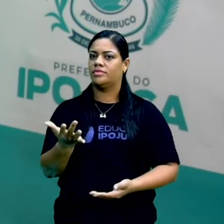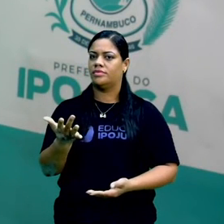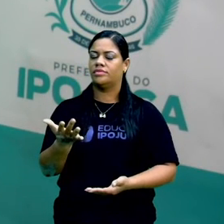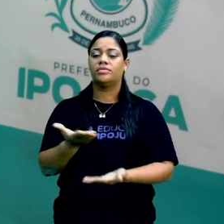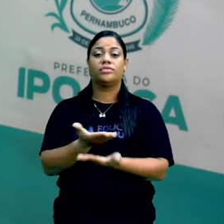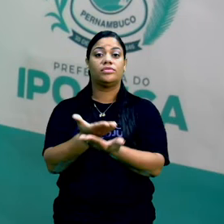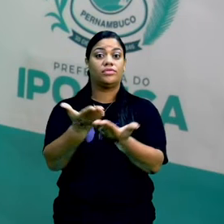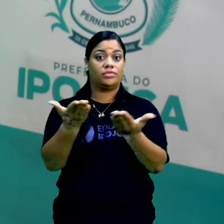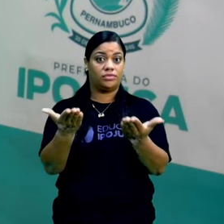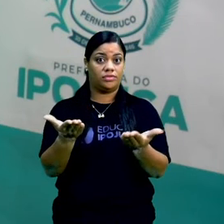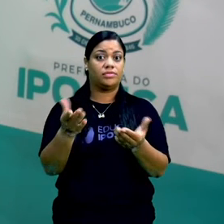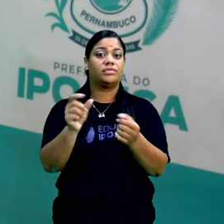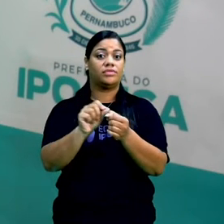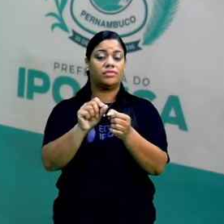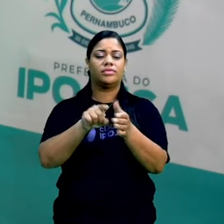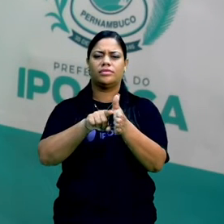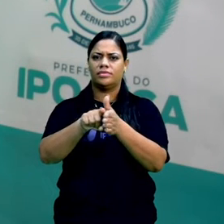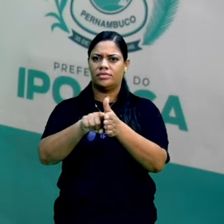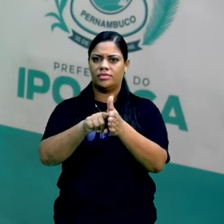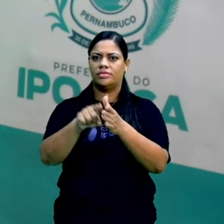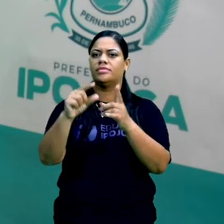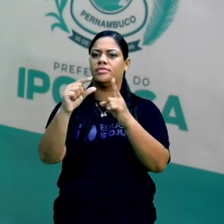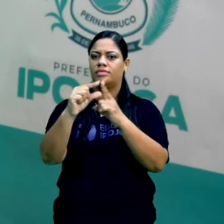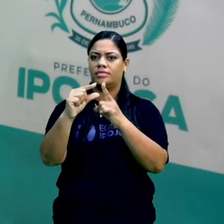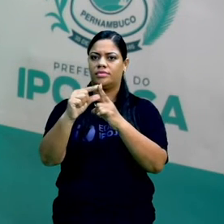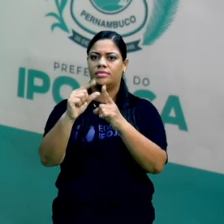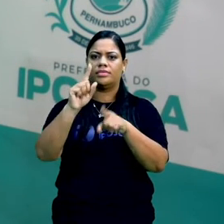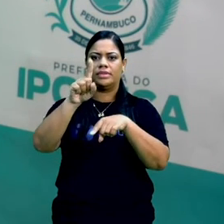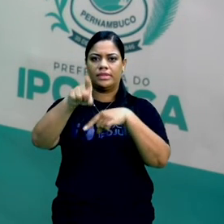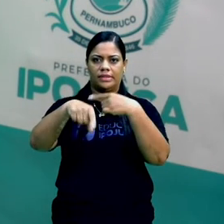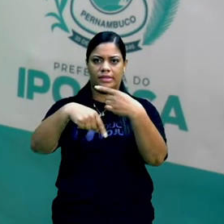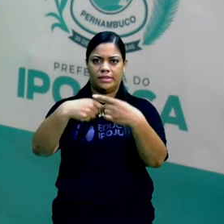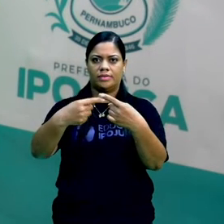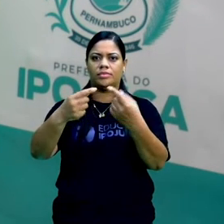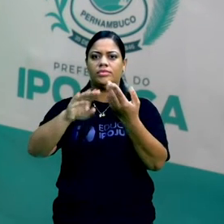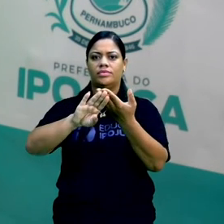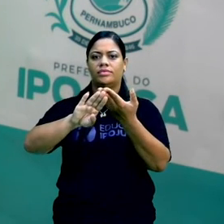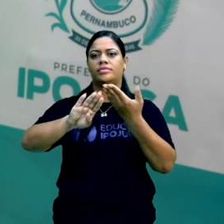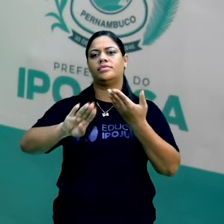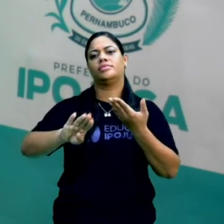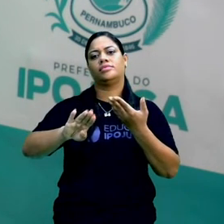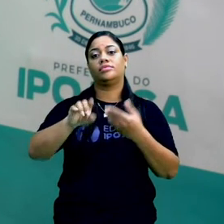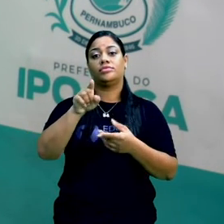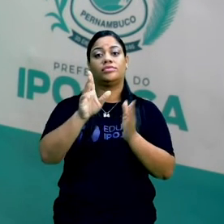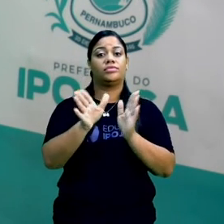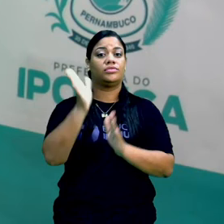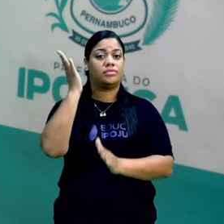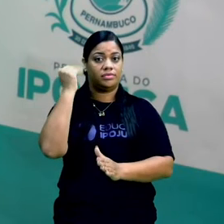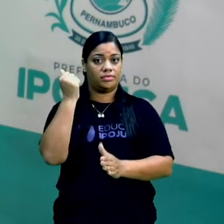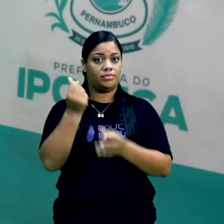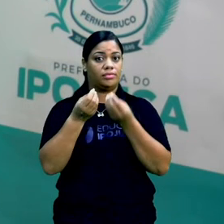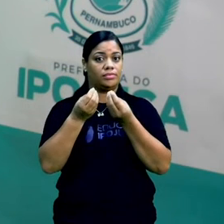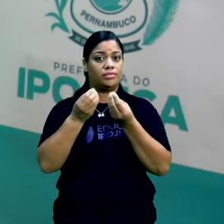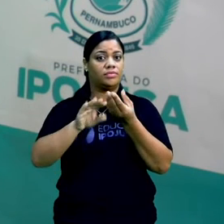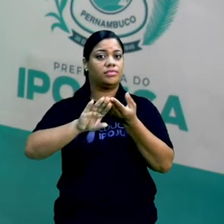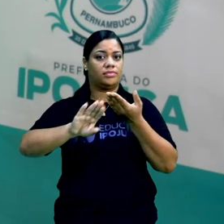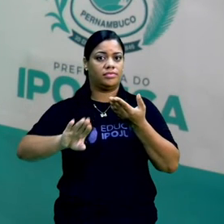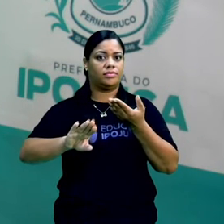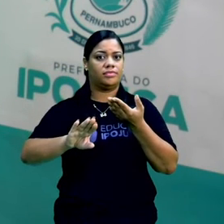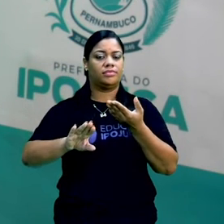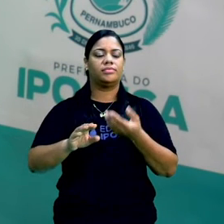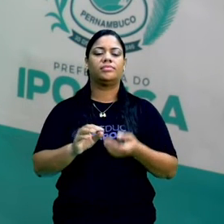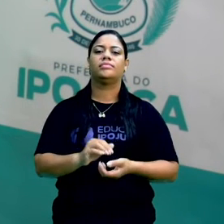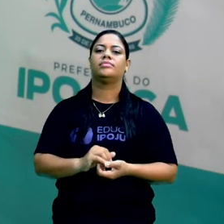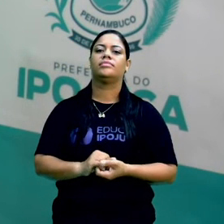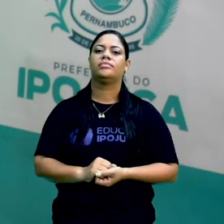Você vai pesquisar palavras, depois você vai separar. Você já sabe como é que separa as palavras, né? As